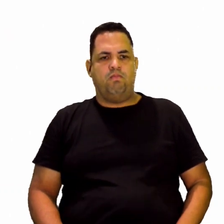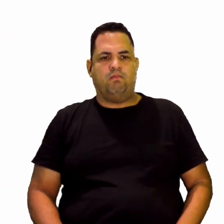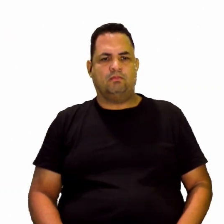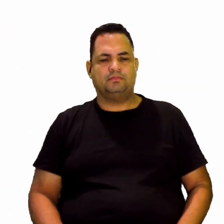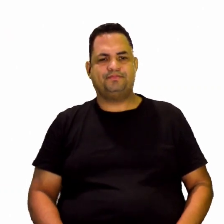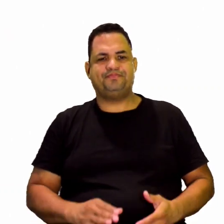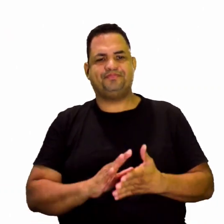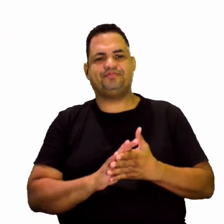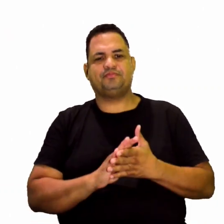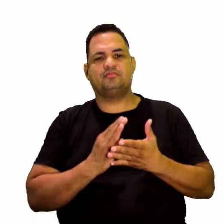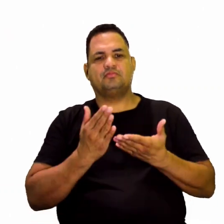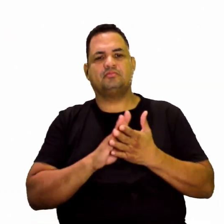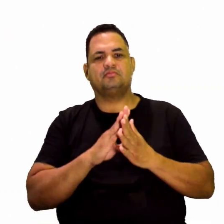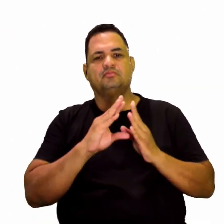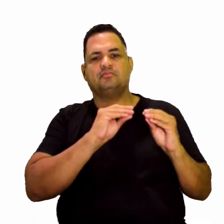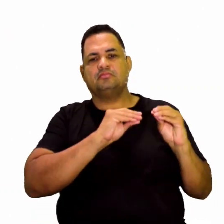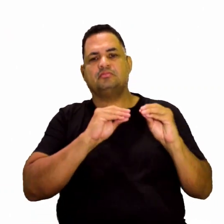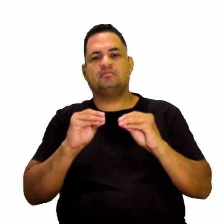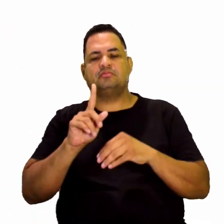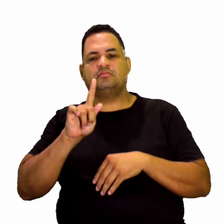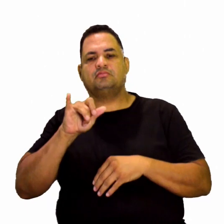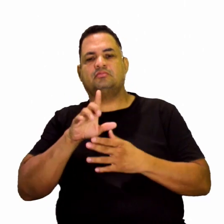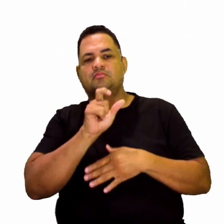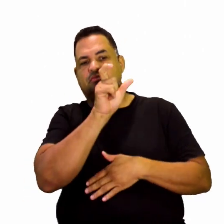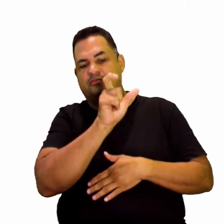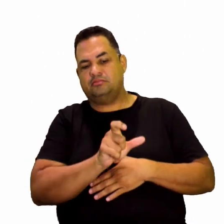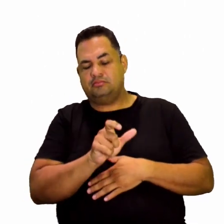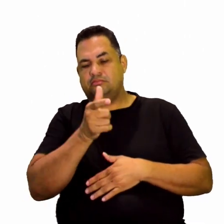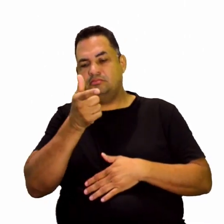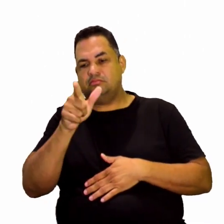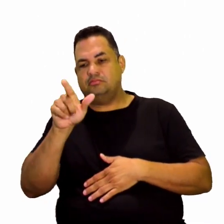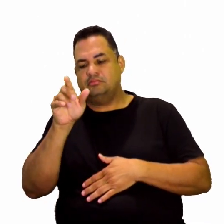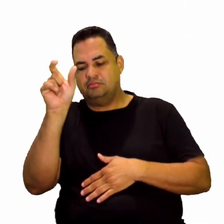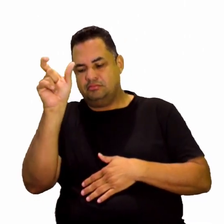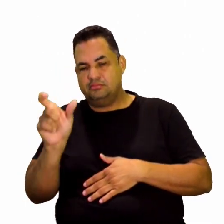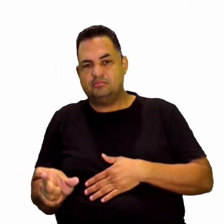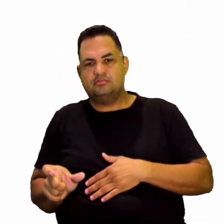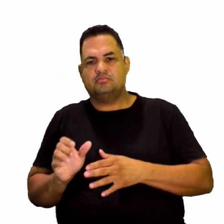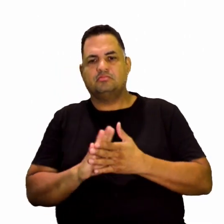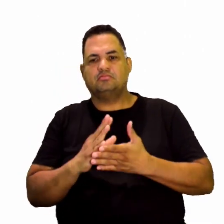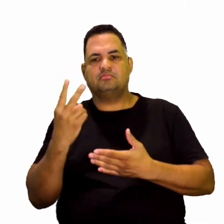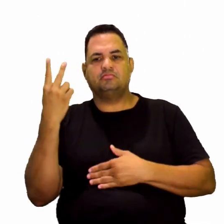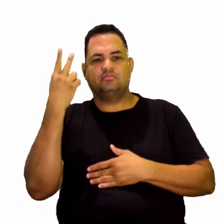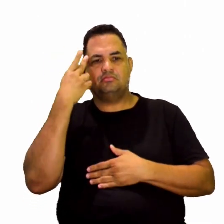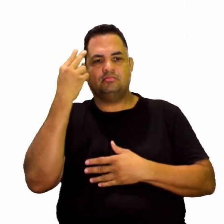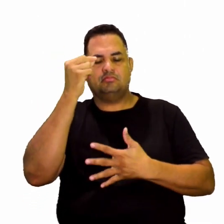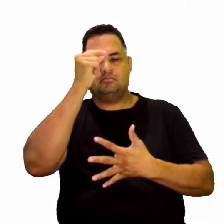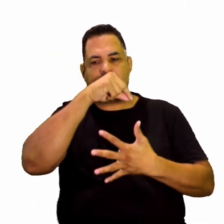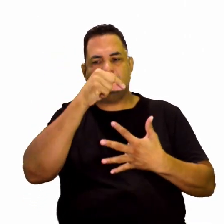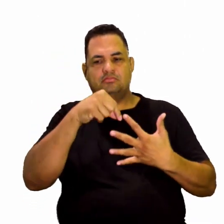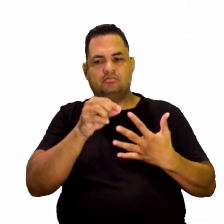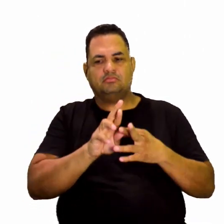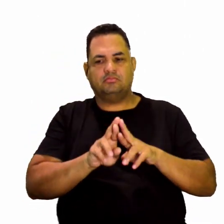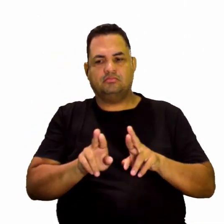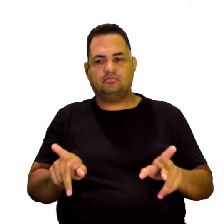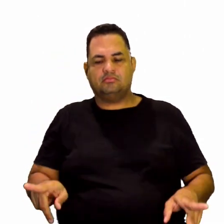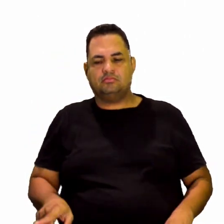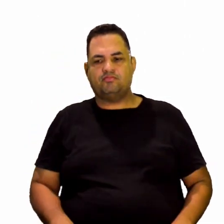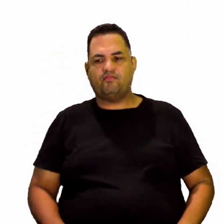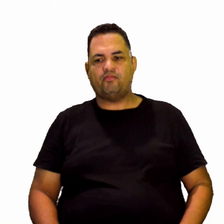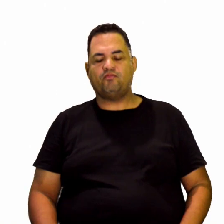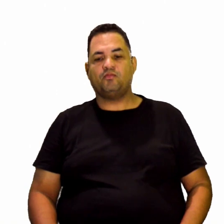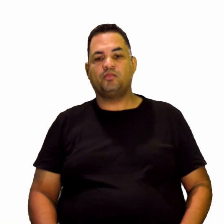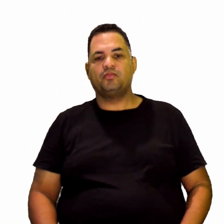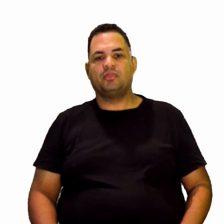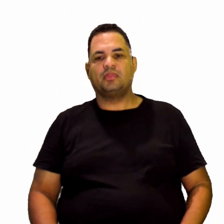transgenia consiste na transferência de genes de um indivíduo para o outro, sendo estes normalmente de espécies